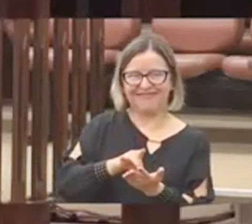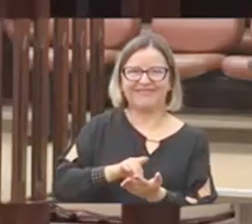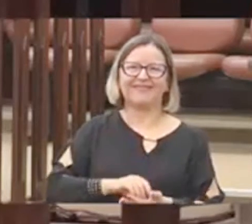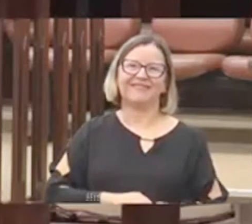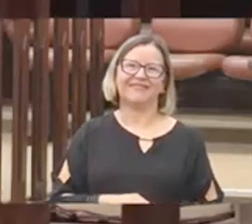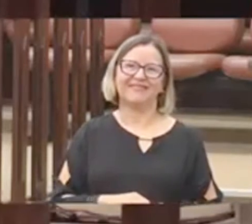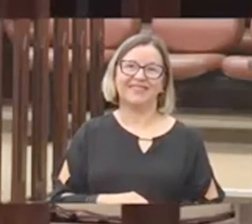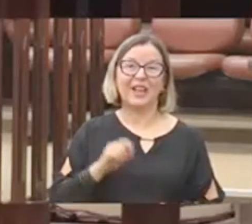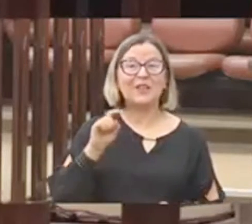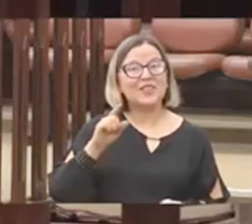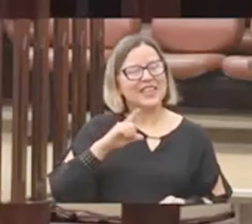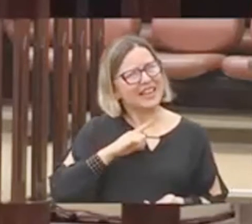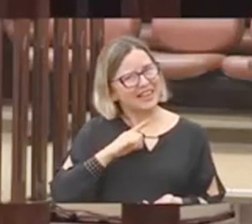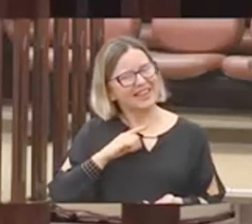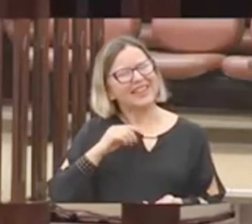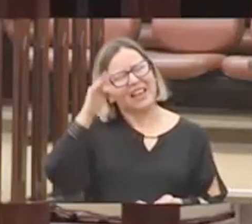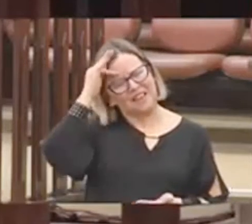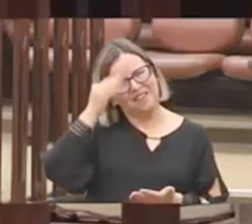Você tem fé?